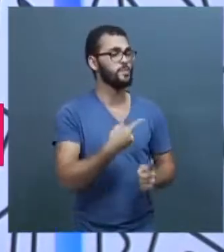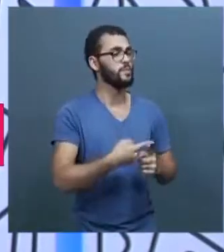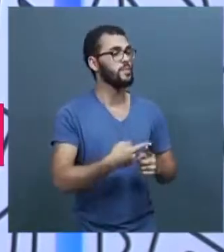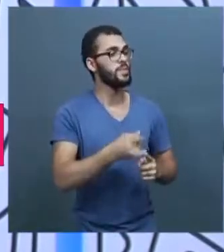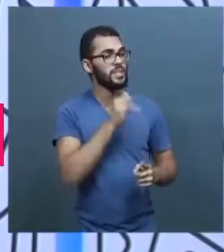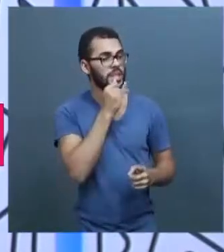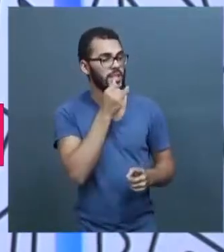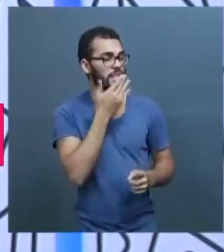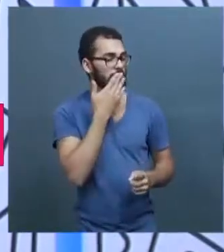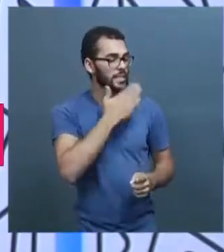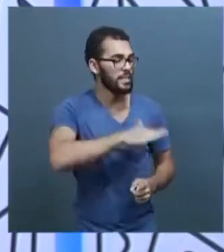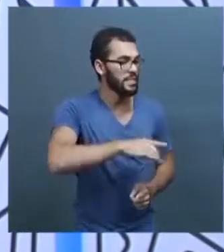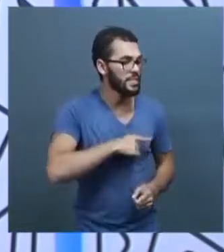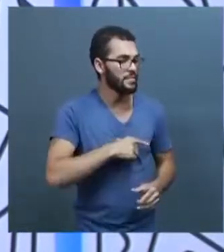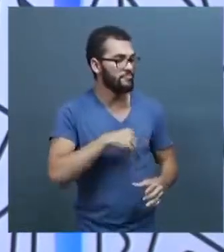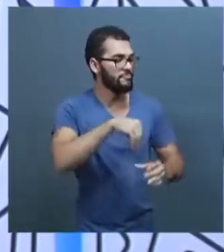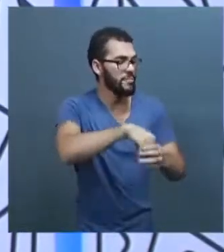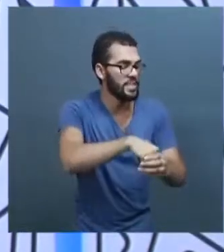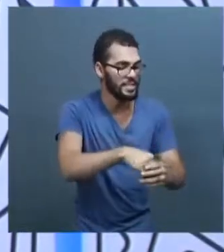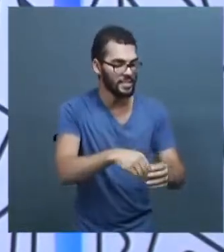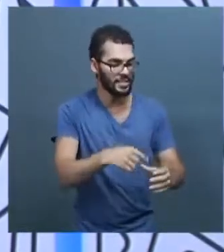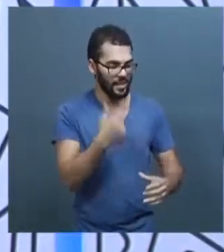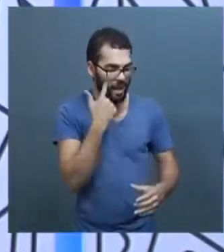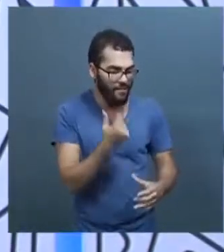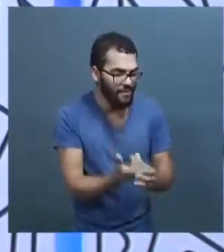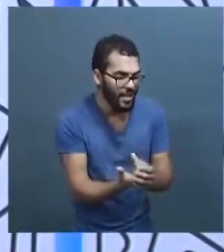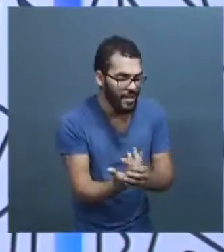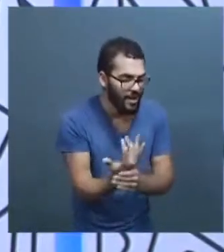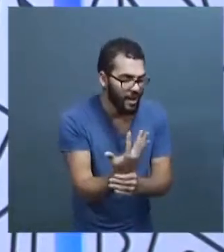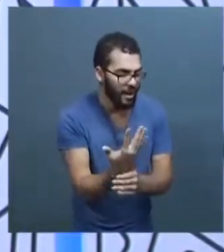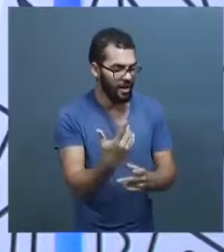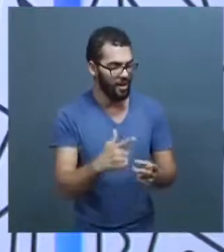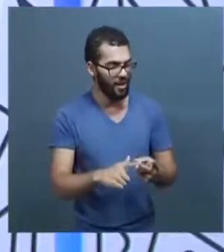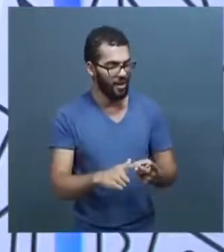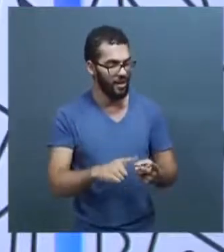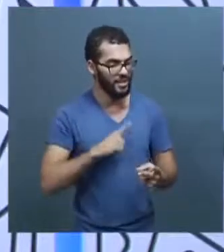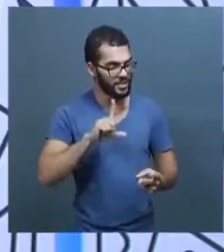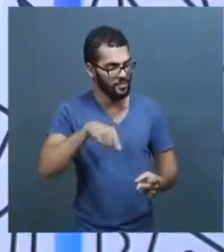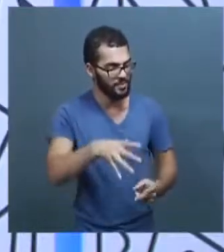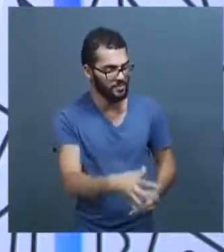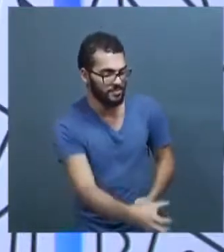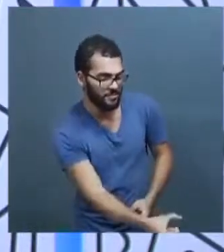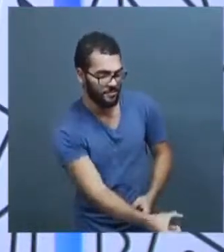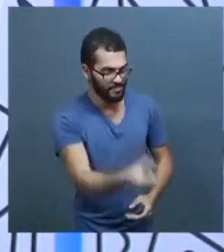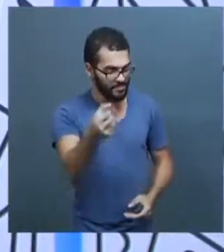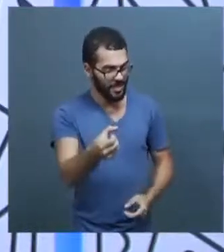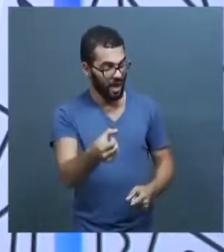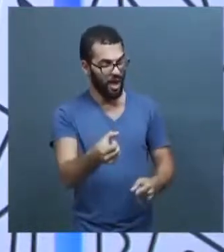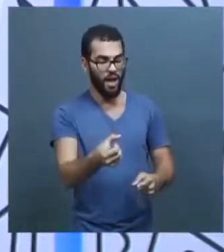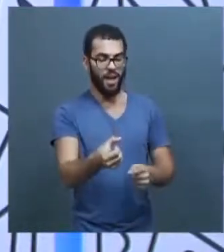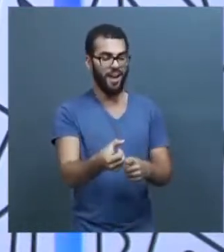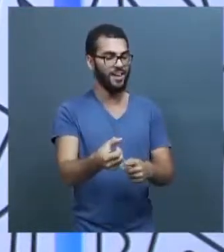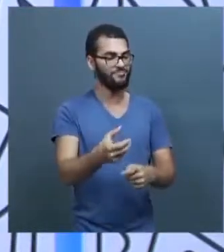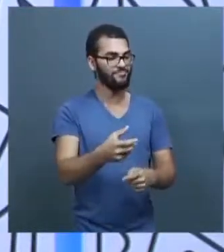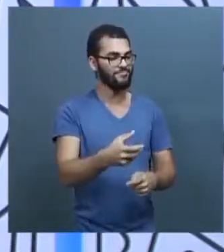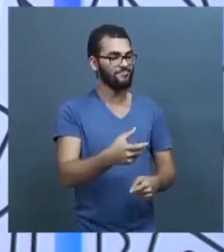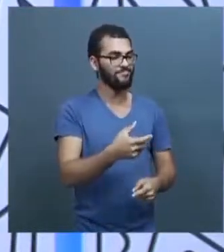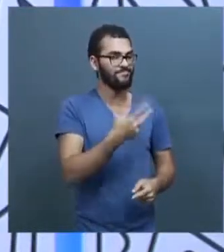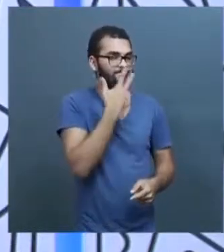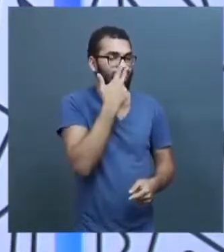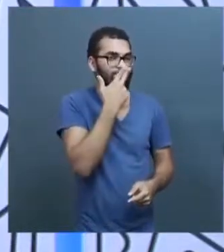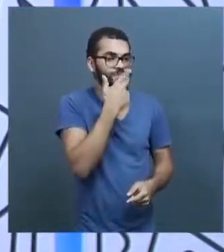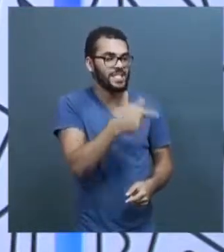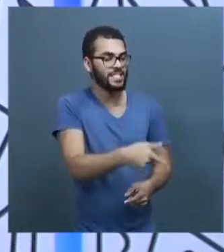como nasce, colhendo aquilo, comendo aquilo que ela plantou, eles ficam muito motivados a querer...